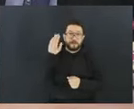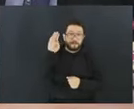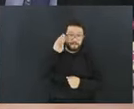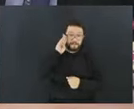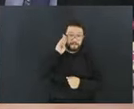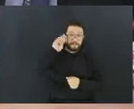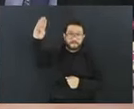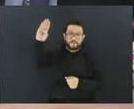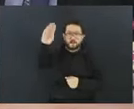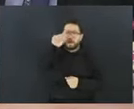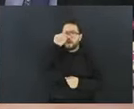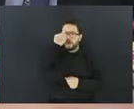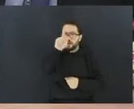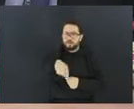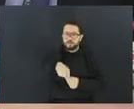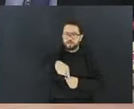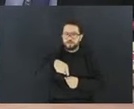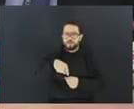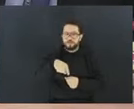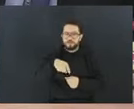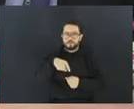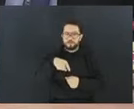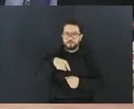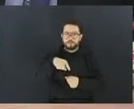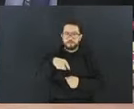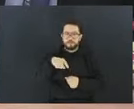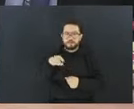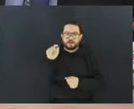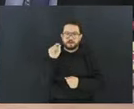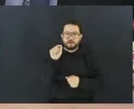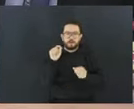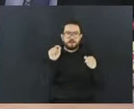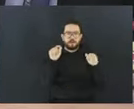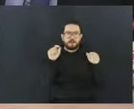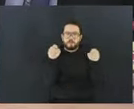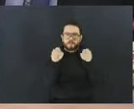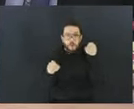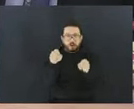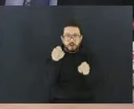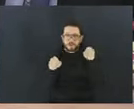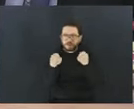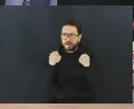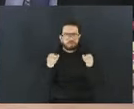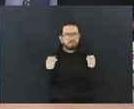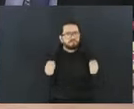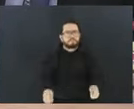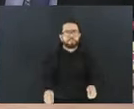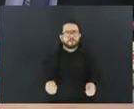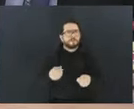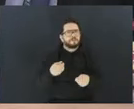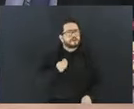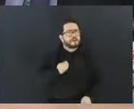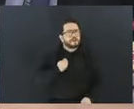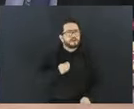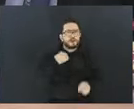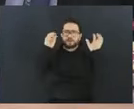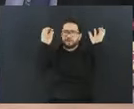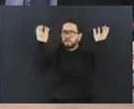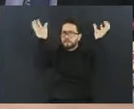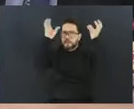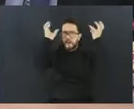gente prioriza isso, né, o policiamento ostensivo, a presença policial, o uso de giroflex, para que